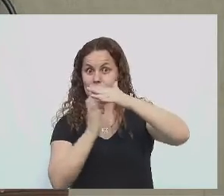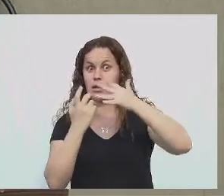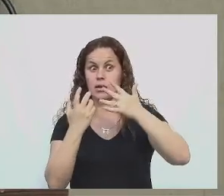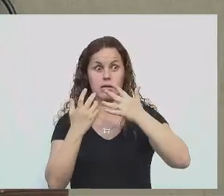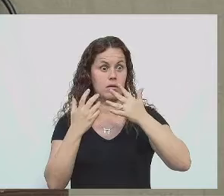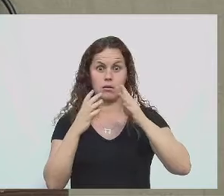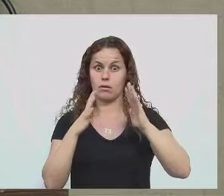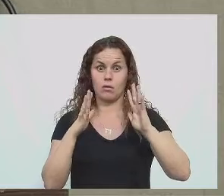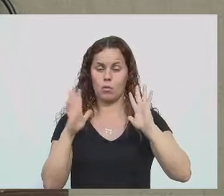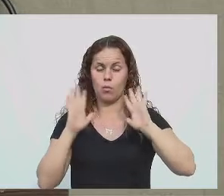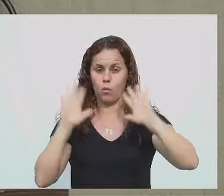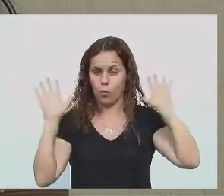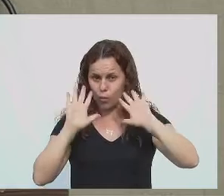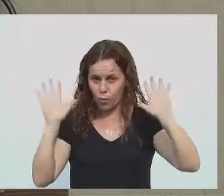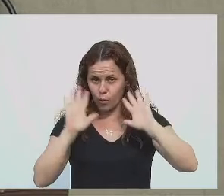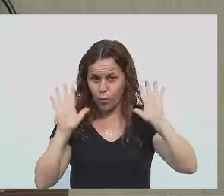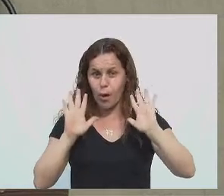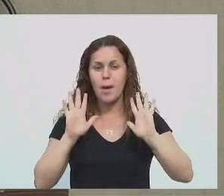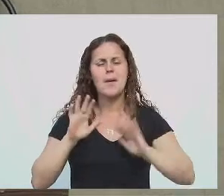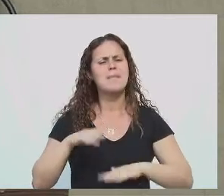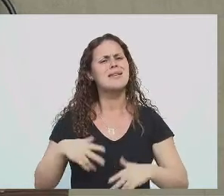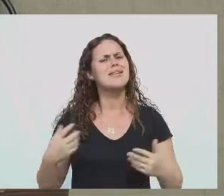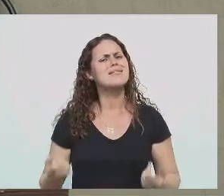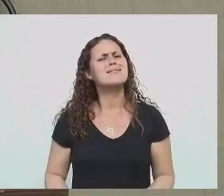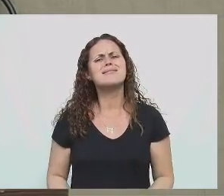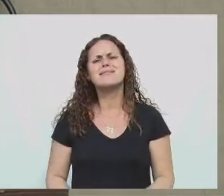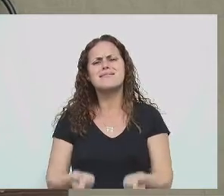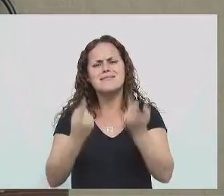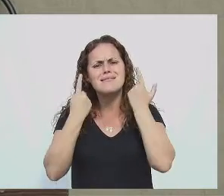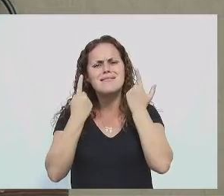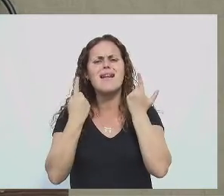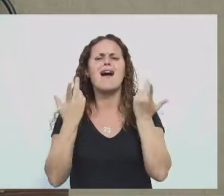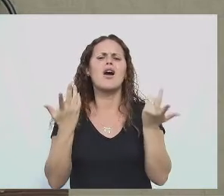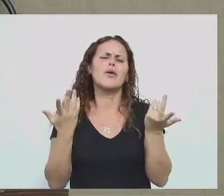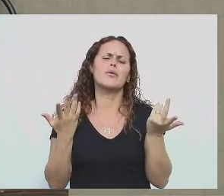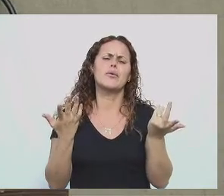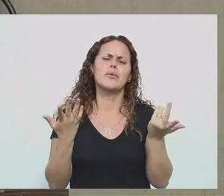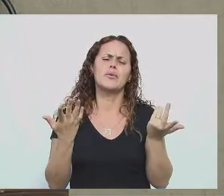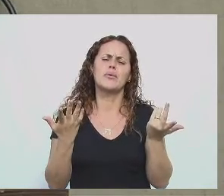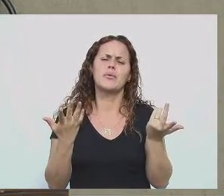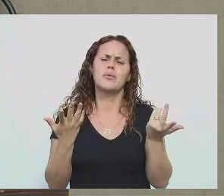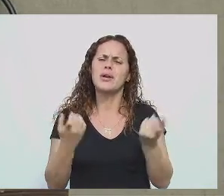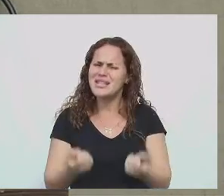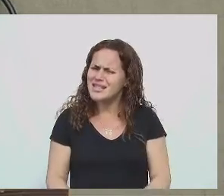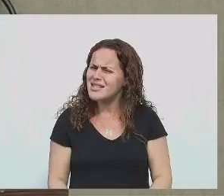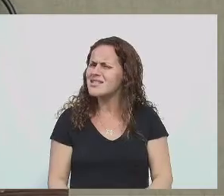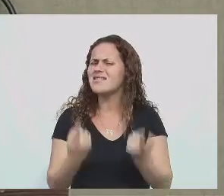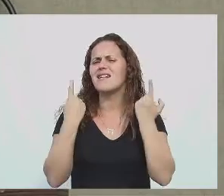Estou acusando, não. Mas é muito estranho, vereadores. É muito estranho.